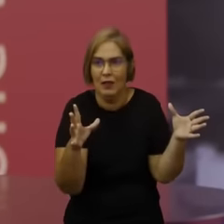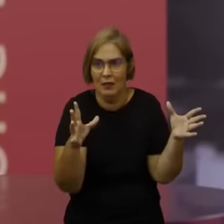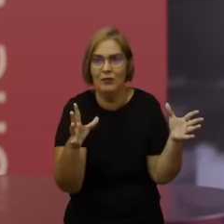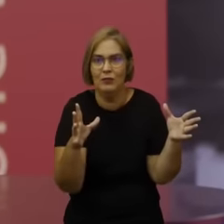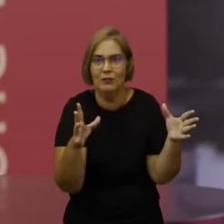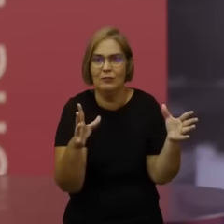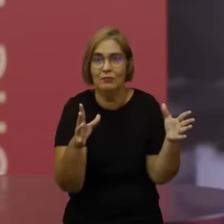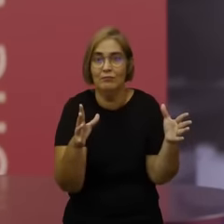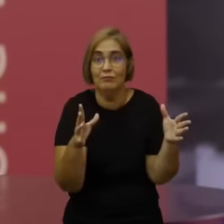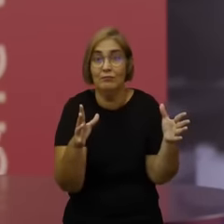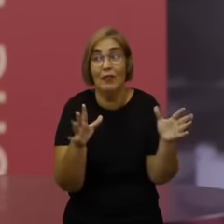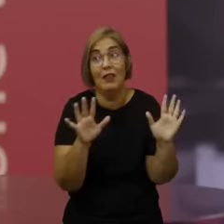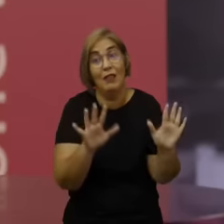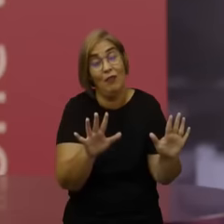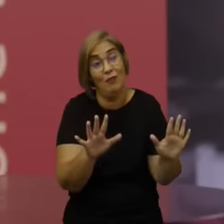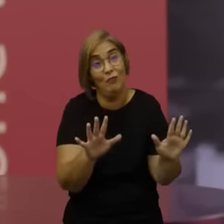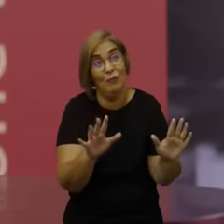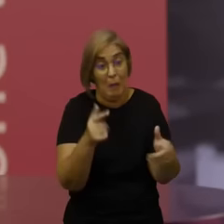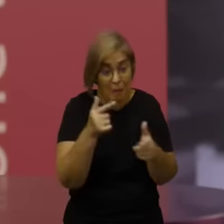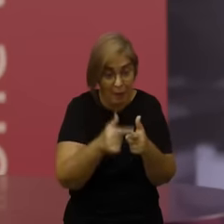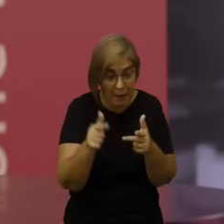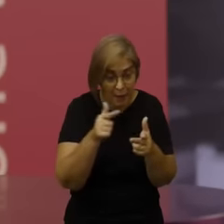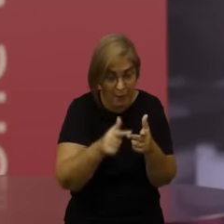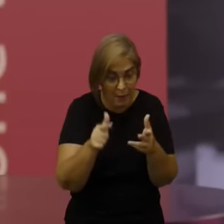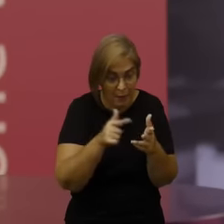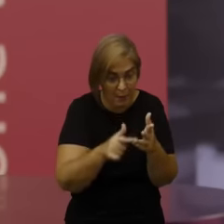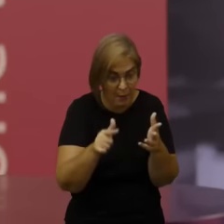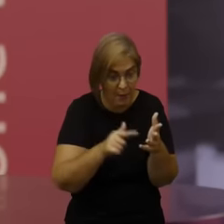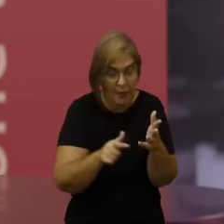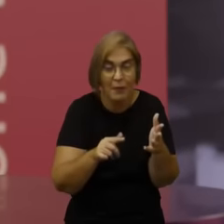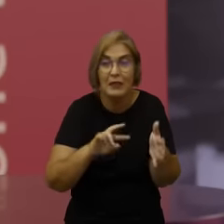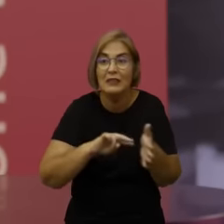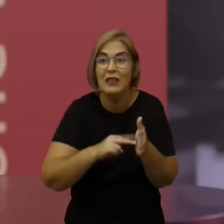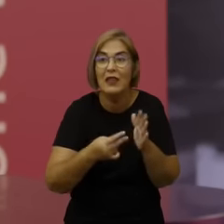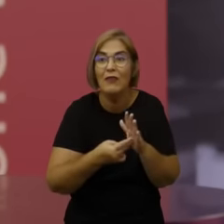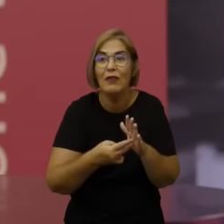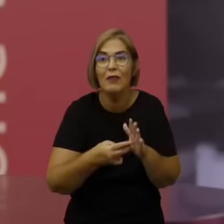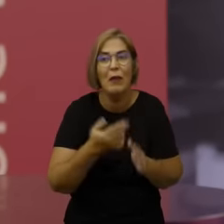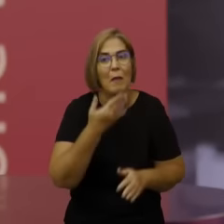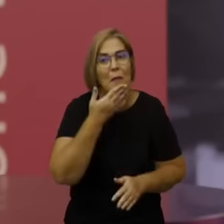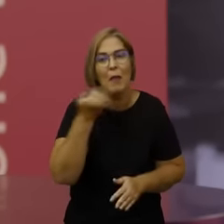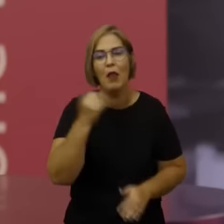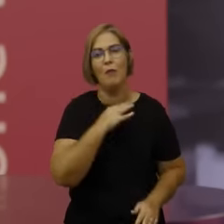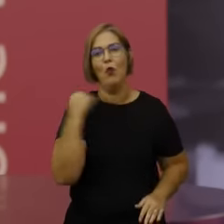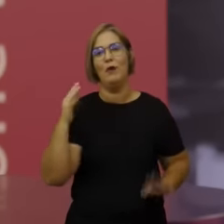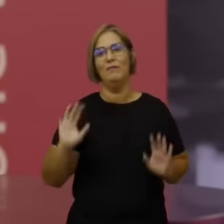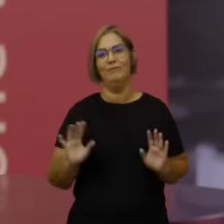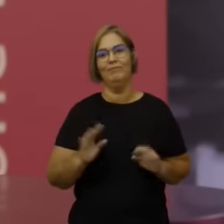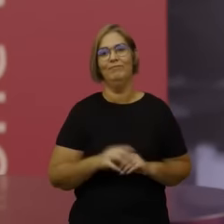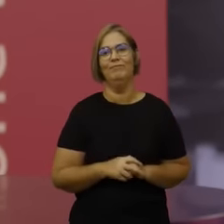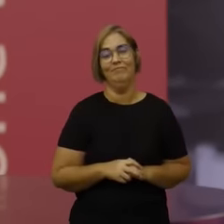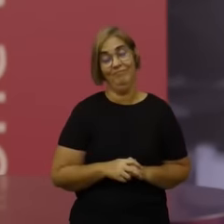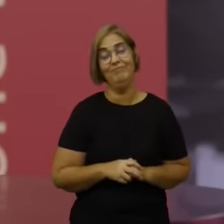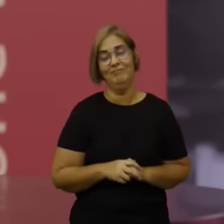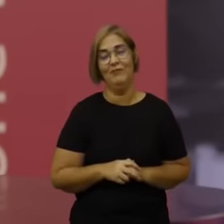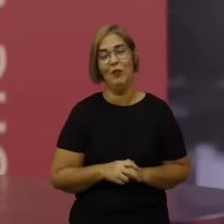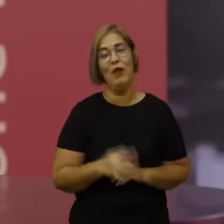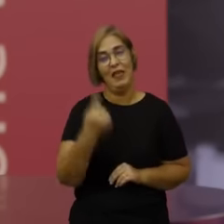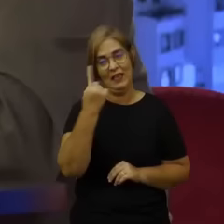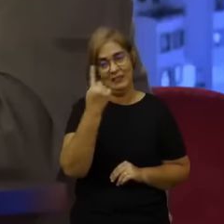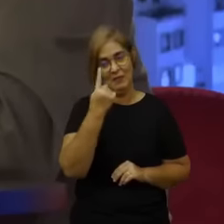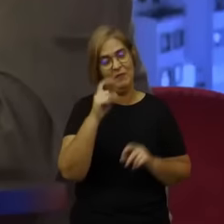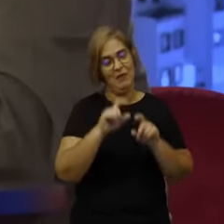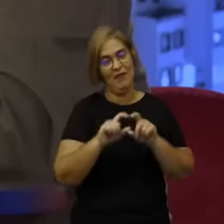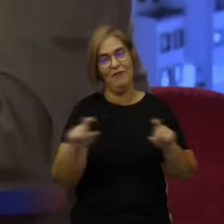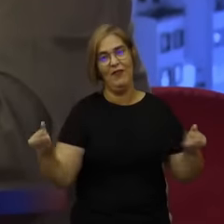que melhor seria não ter nascido. Certo? Ora, então essa é a primeira perspectiva. O melhor